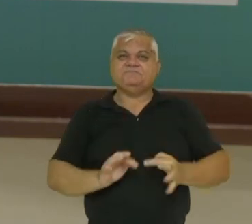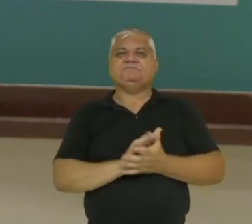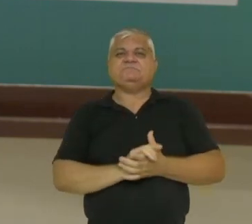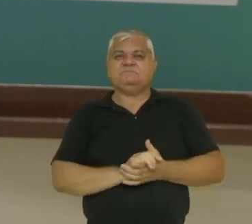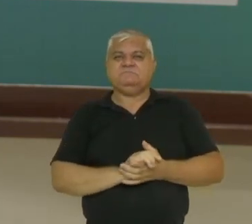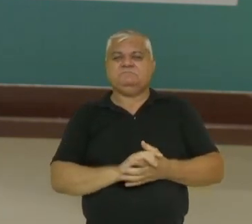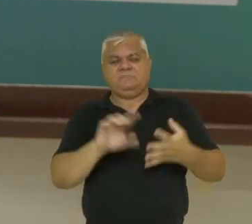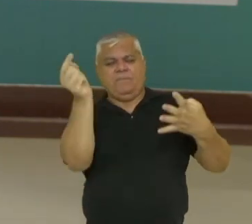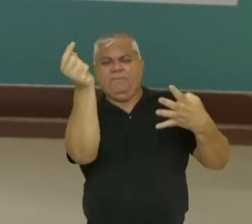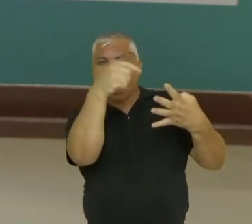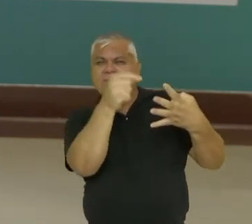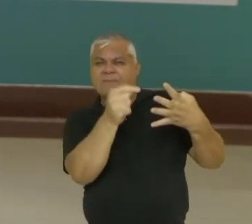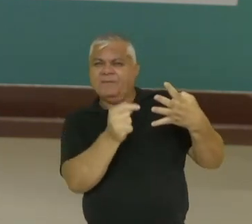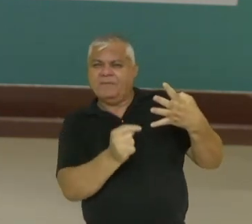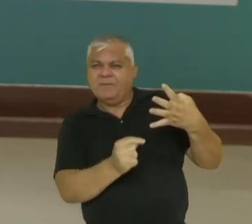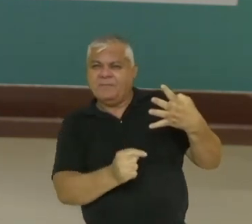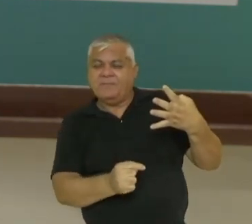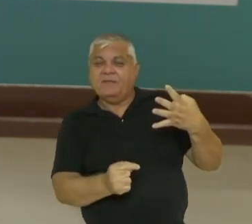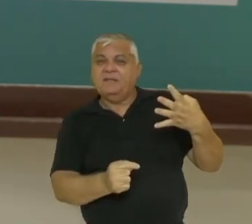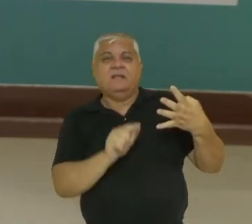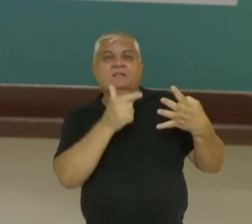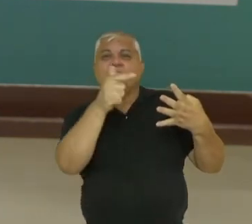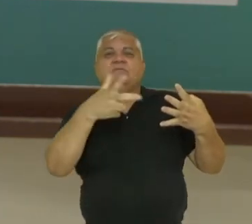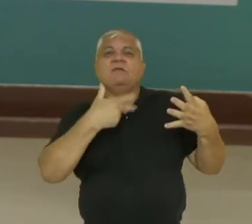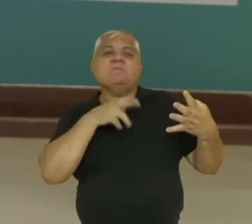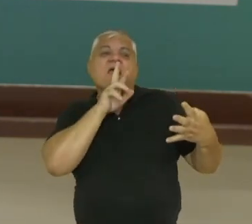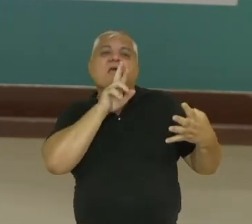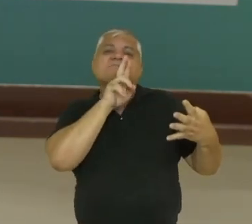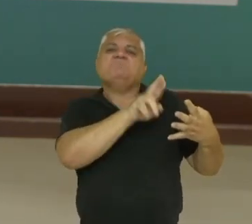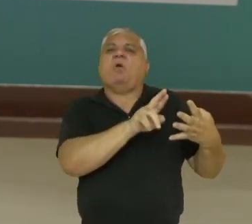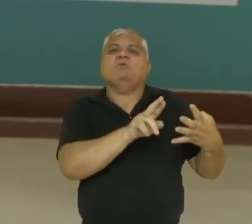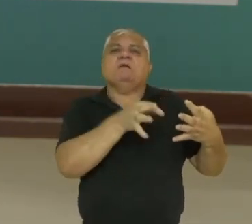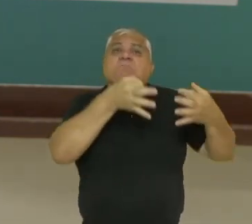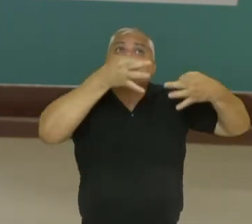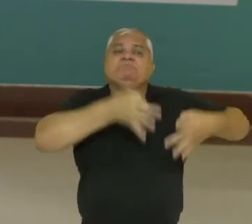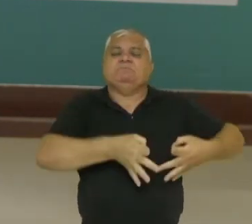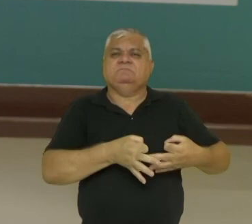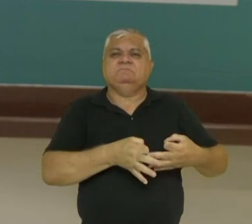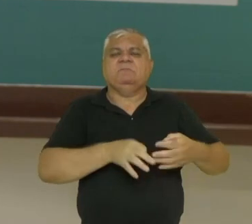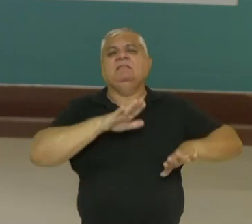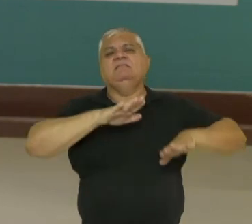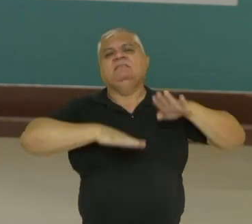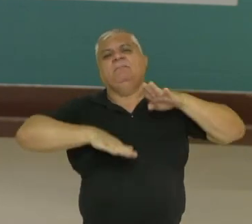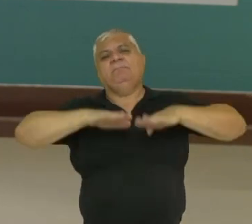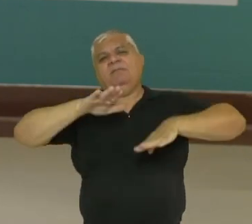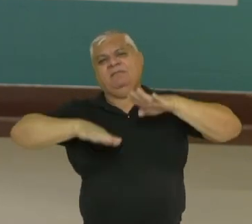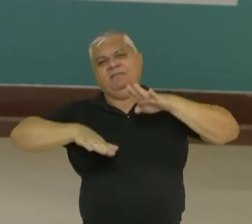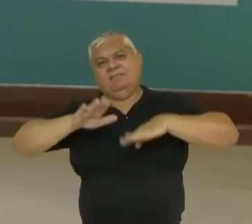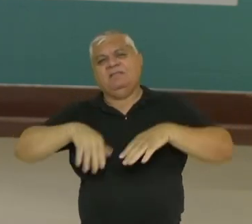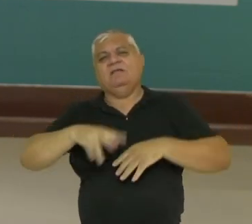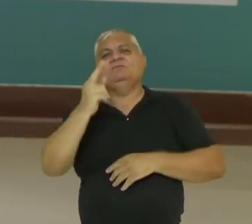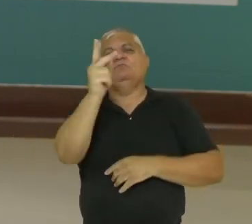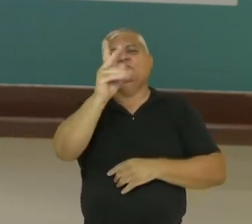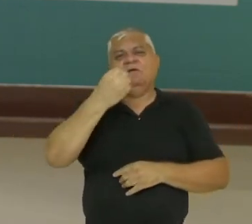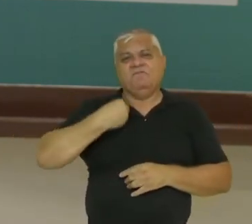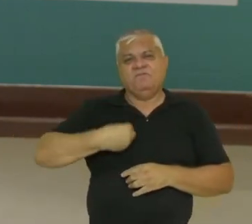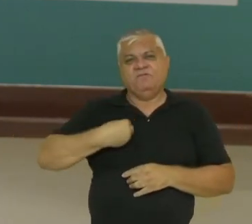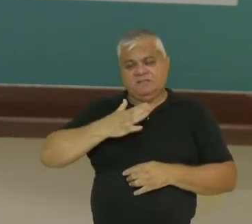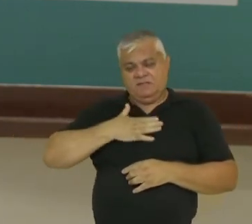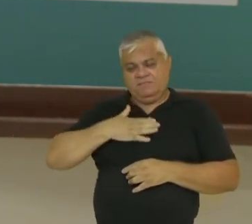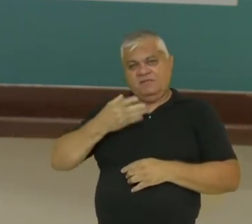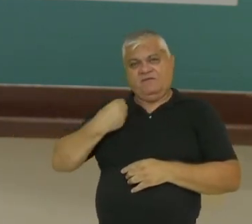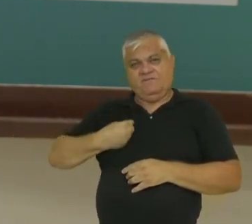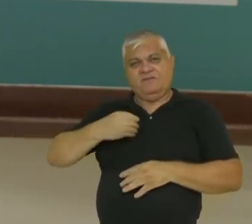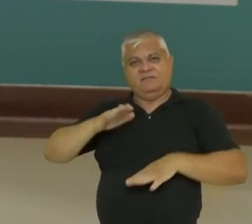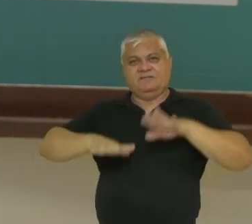Essa é a dica que a gente tem que fazer. Mas será que a gente precisa ficar rico para ter uma vida financeira feliz? Nem